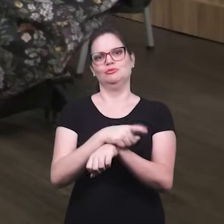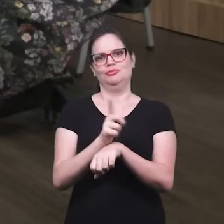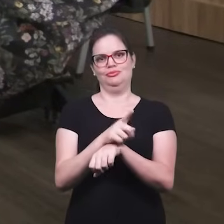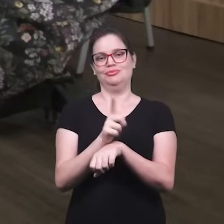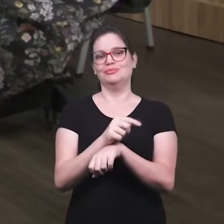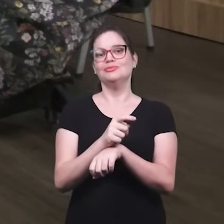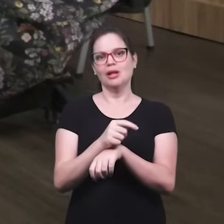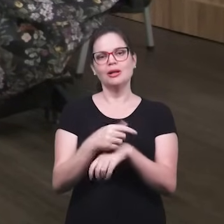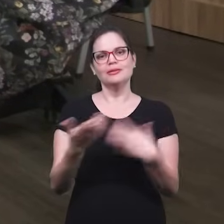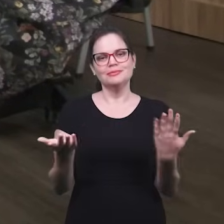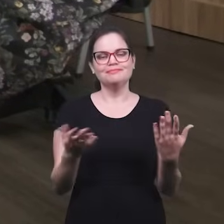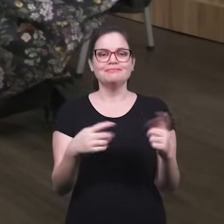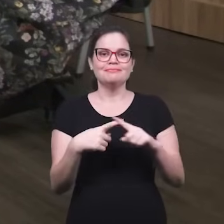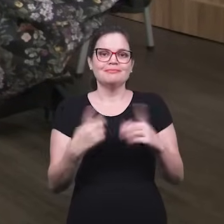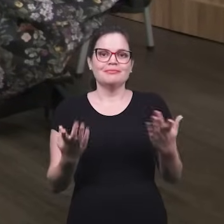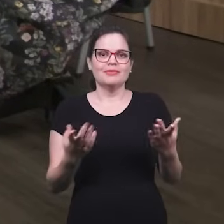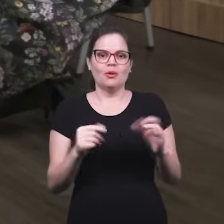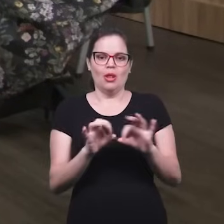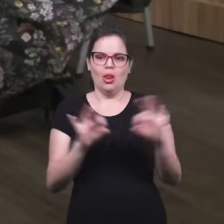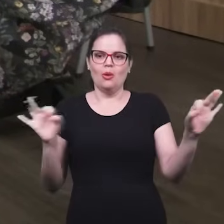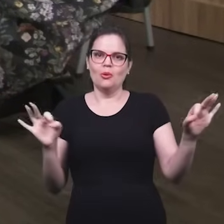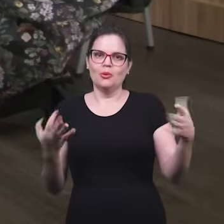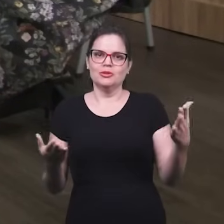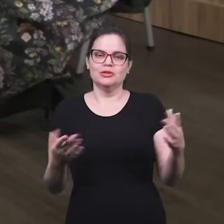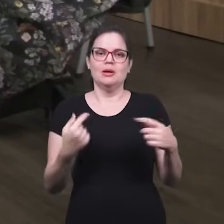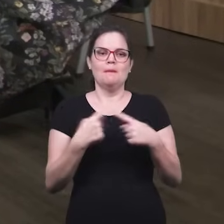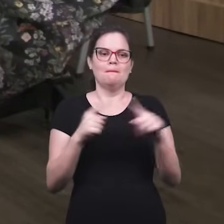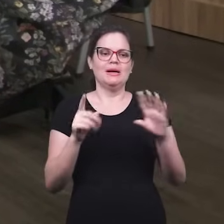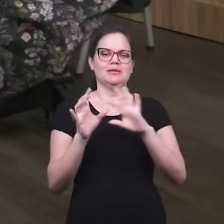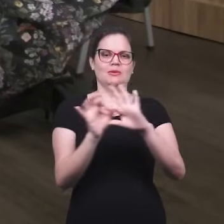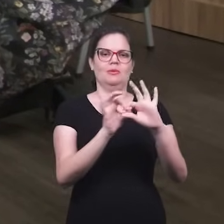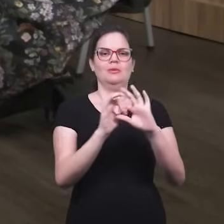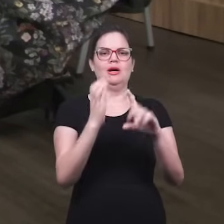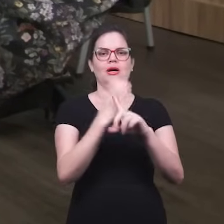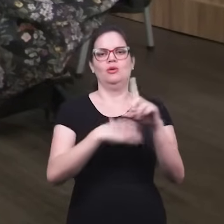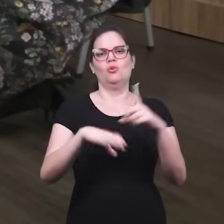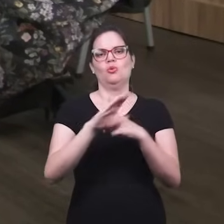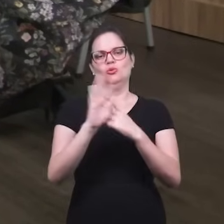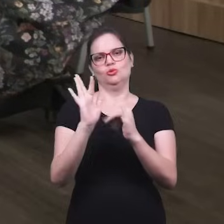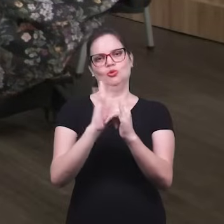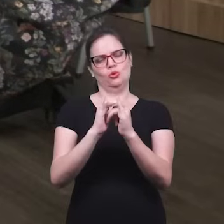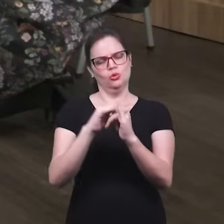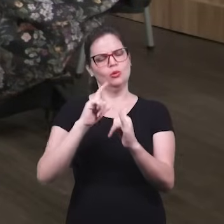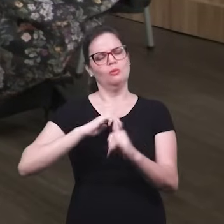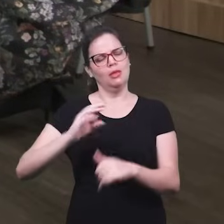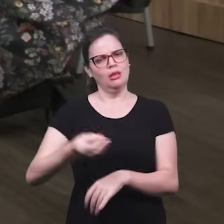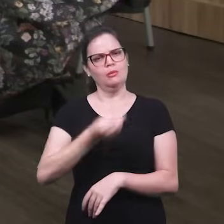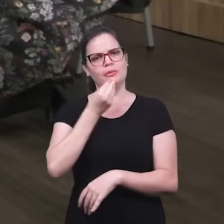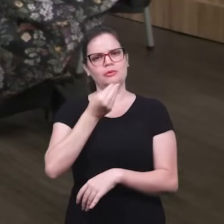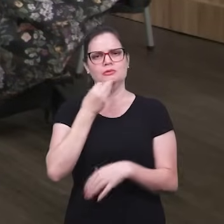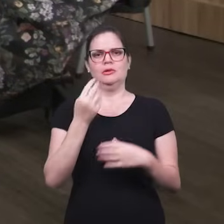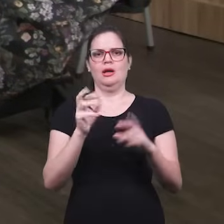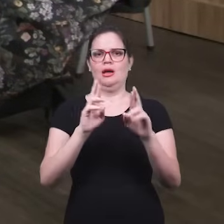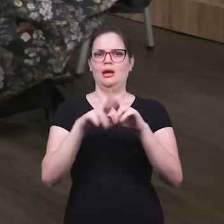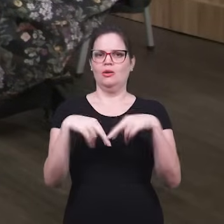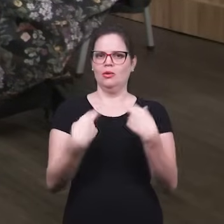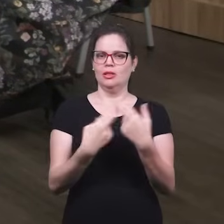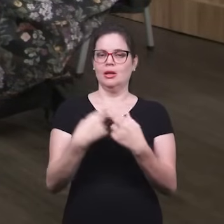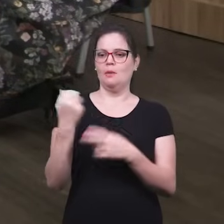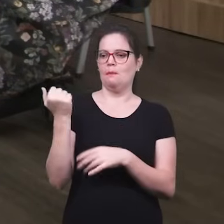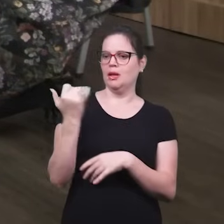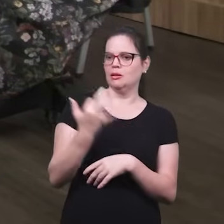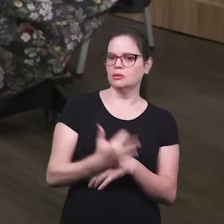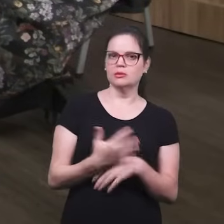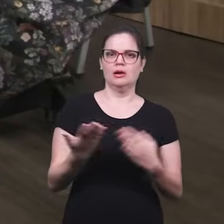pelo YouTube, os nossos cultos, né? Então, nossos cultos pelo YouTube, nossas reuniões, as madrugadas,